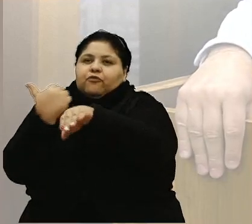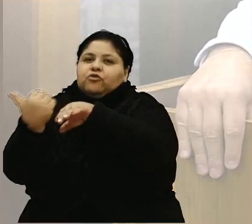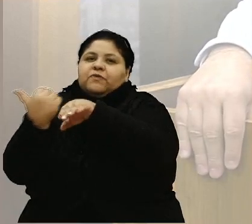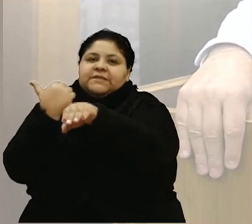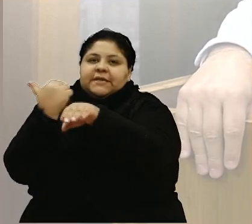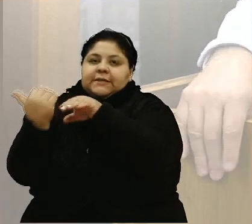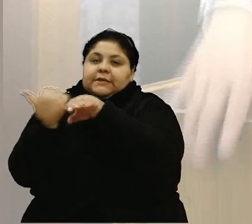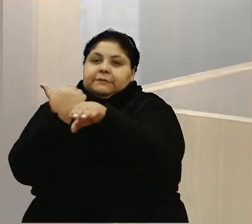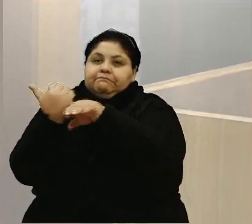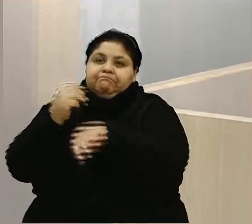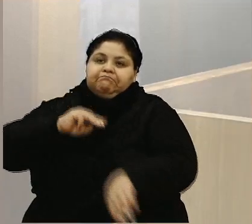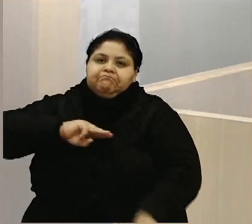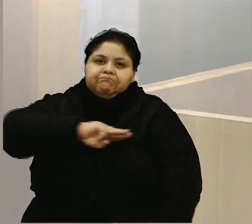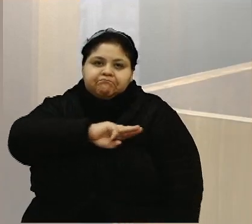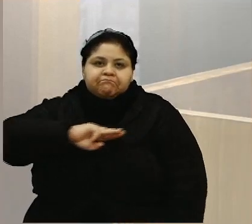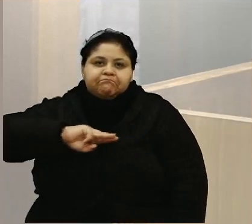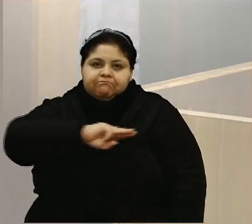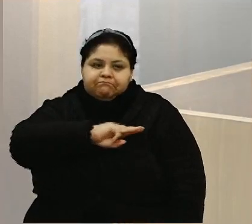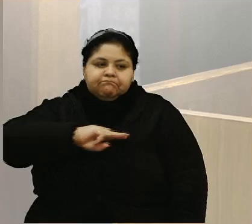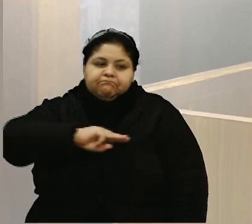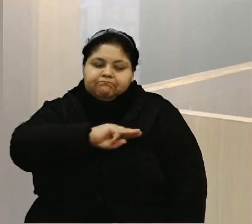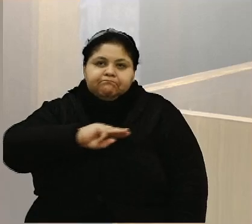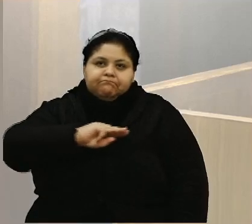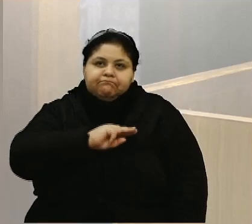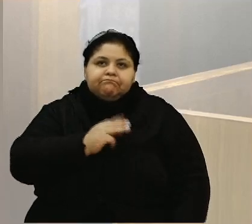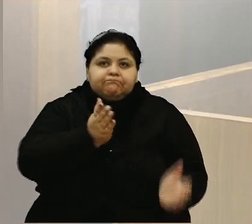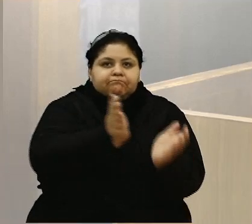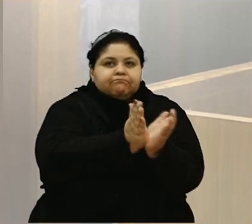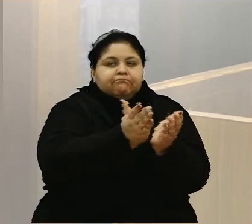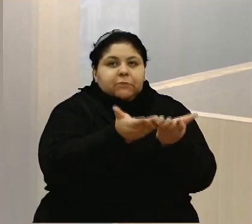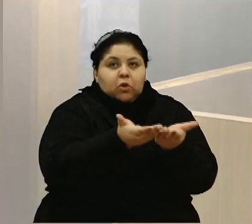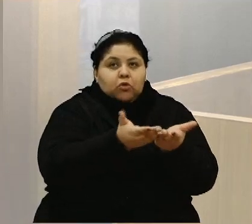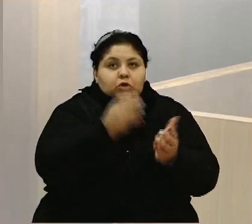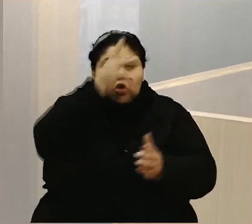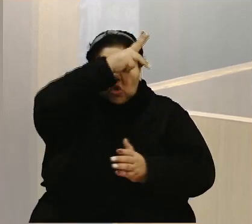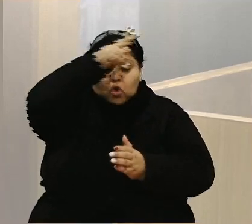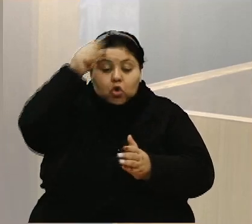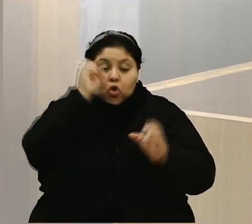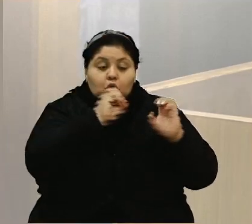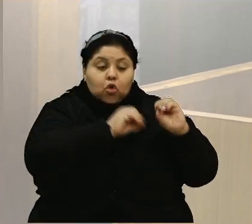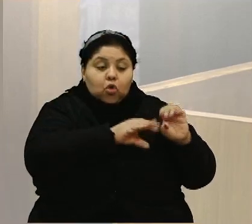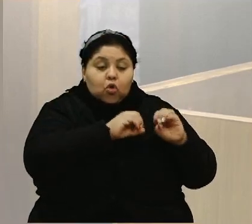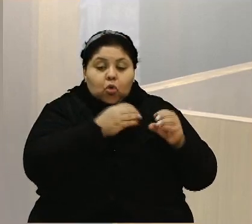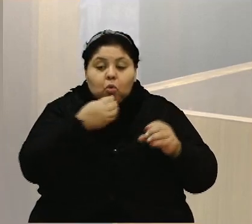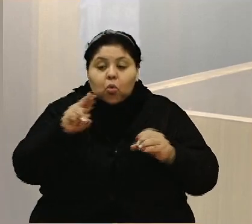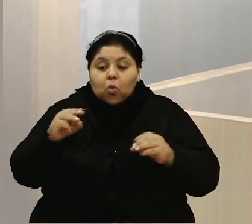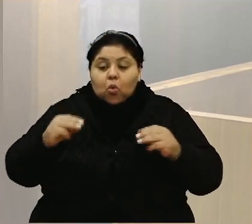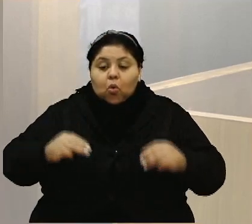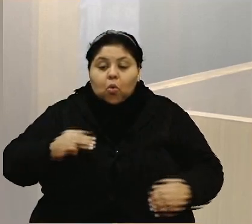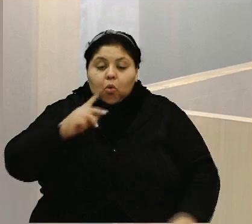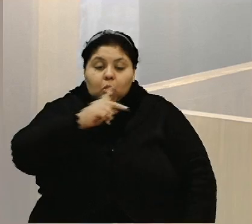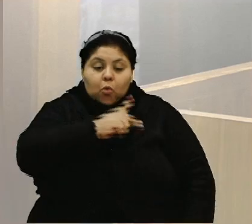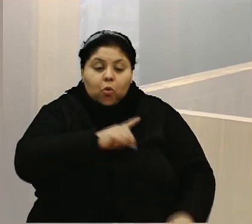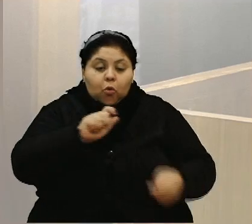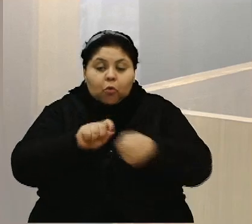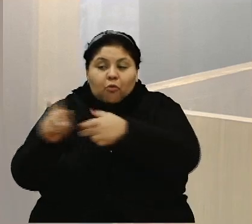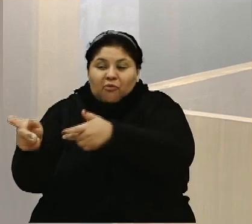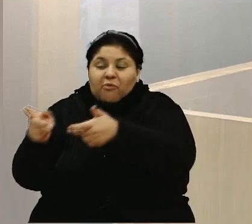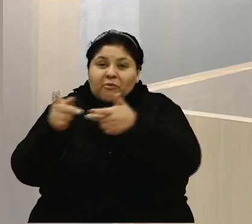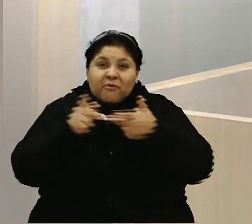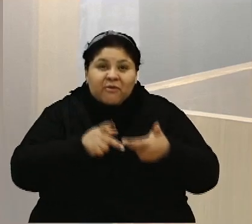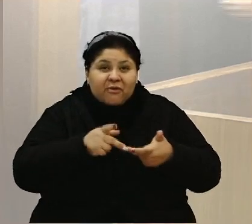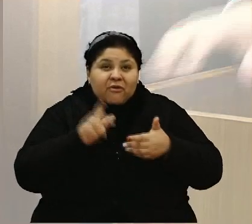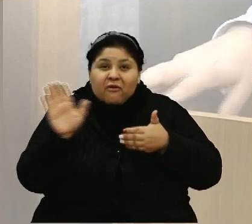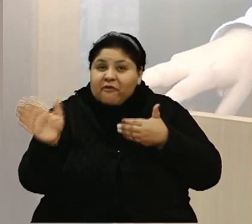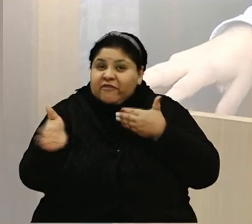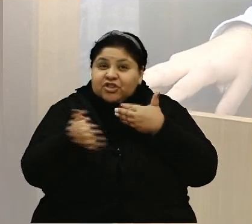infantil. Se o Conselho Municipal de Educação ou o Ministério Público fizerem uma visita, eles vão fechar